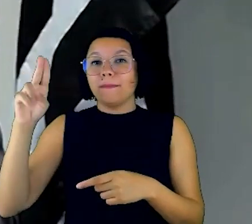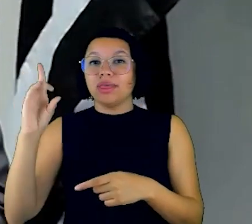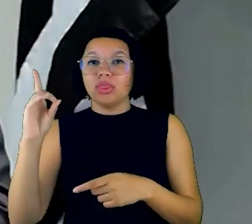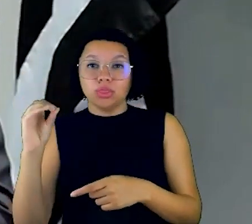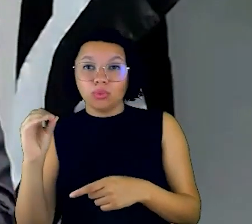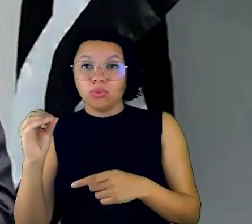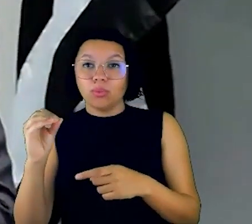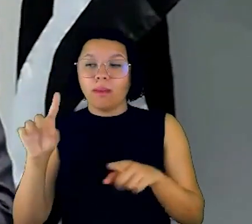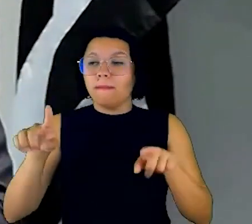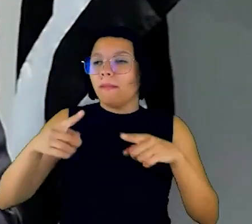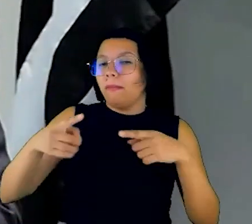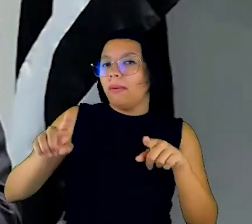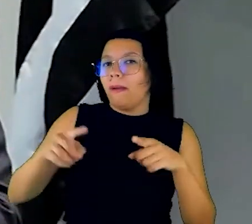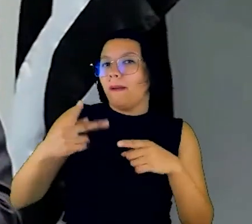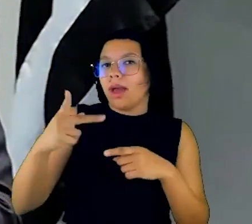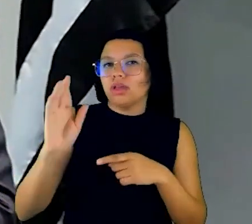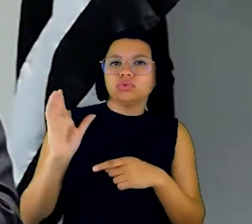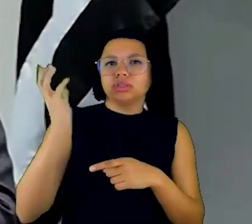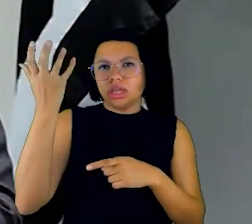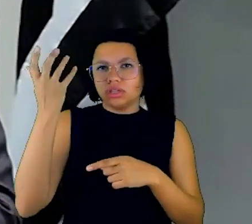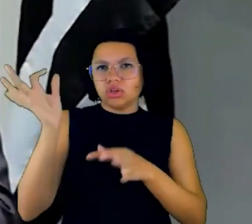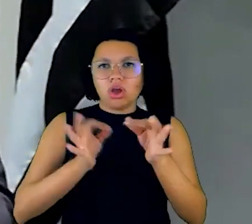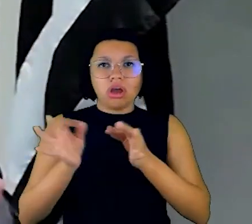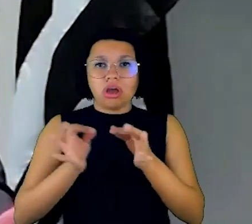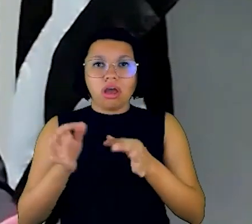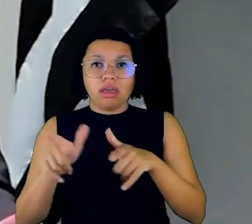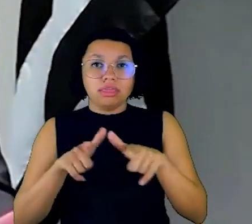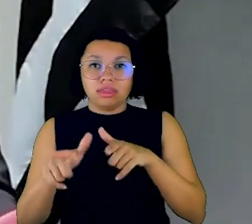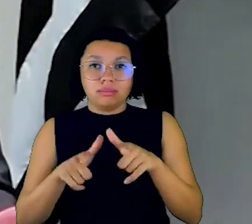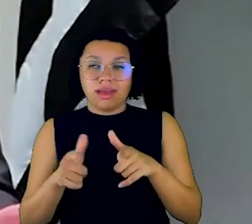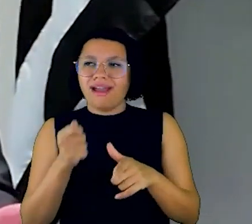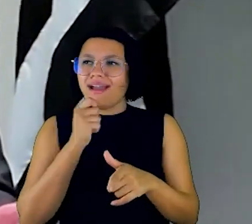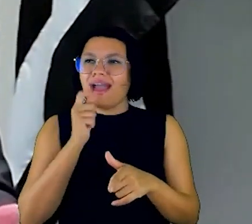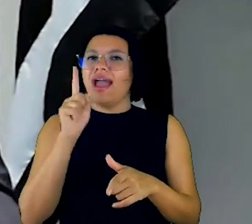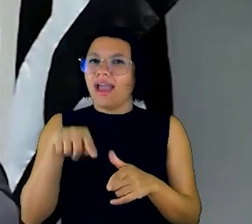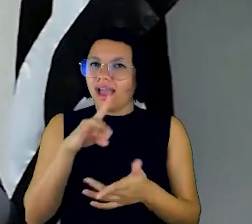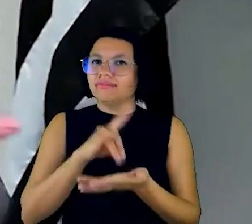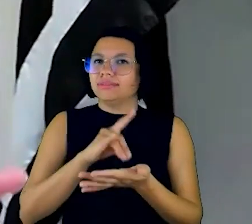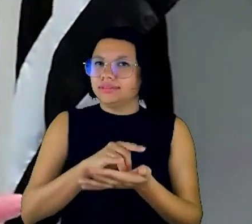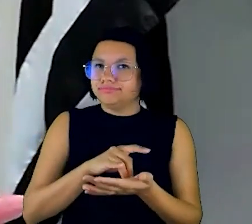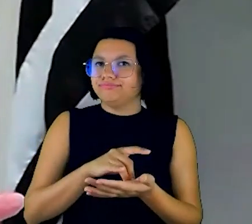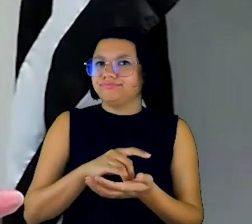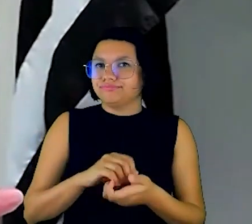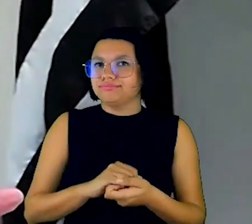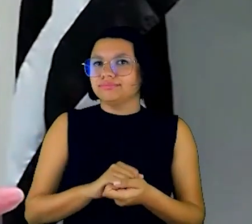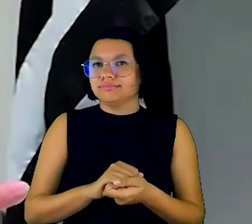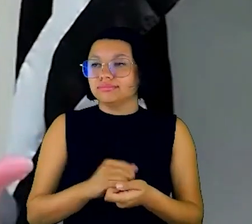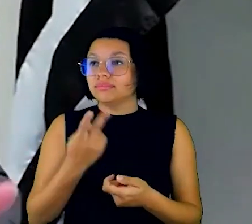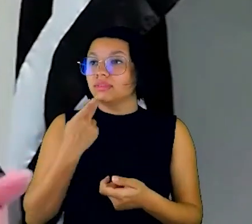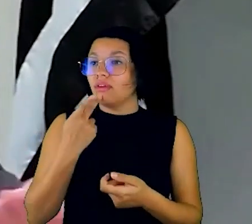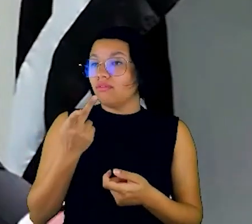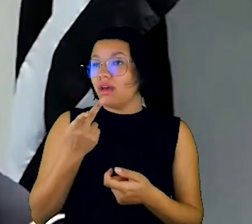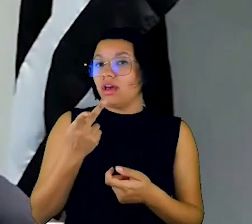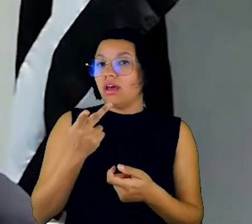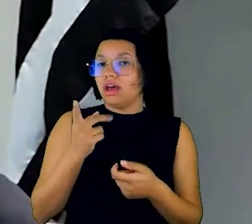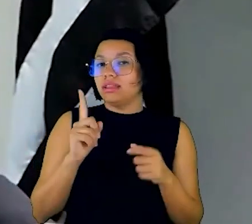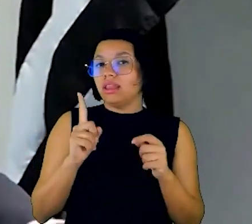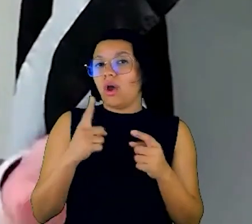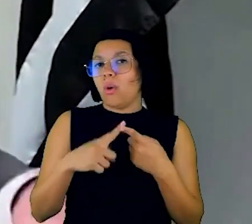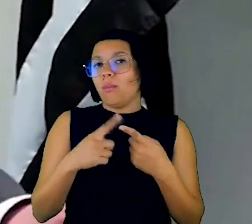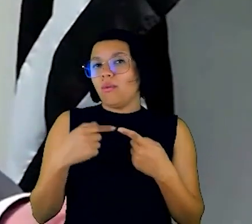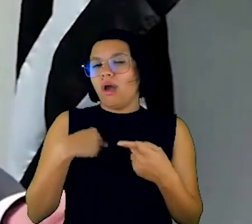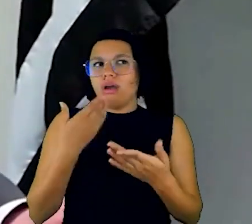embalar as suas decisões, as suas operações. É uma realidade. Eu digo isso para os senhores não porque